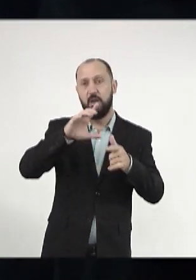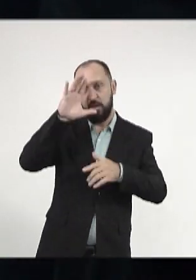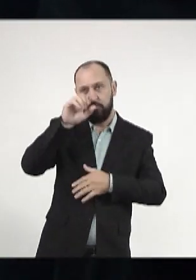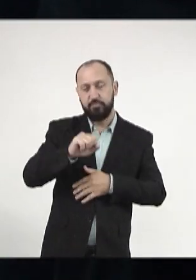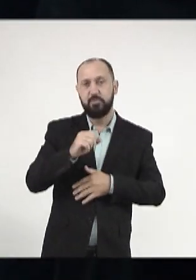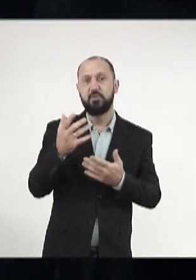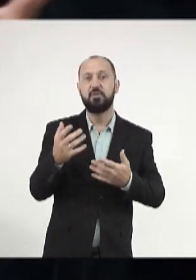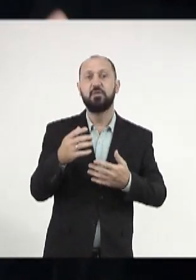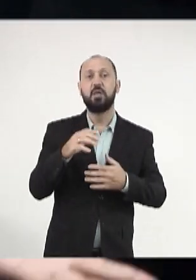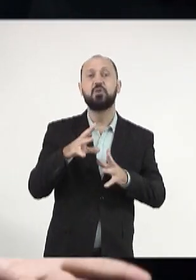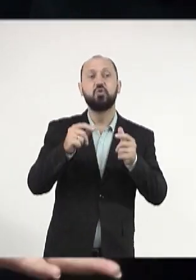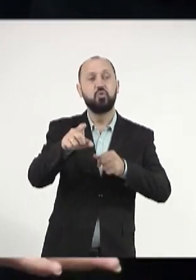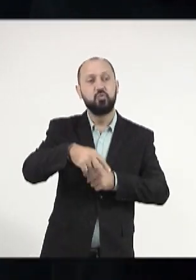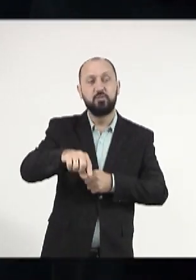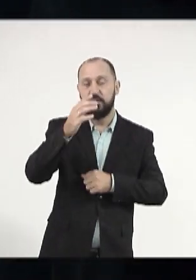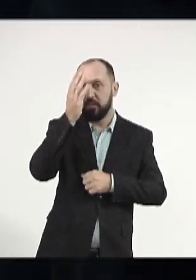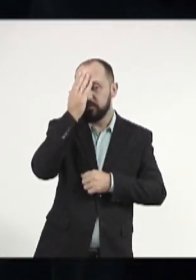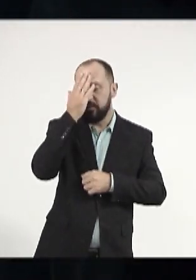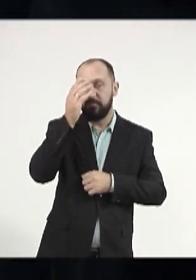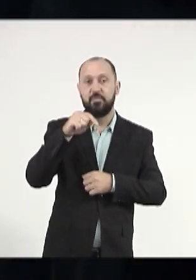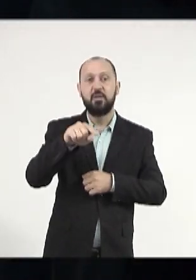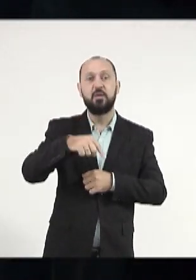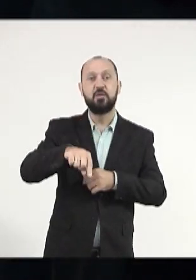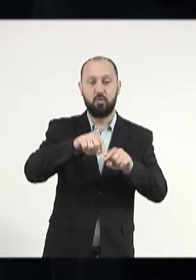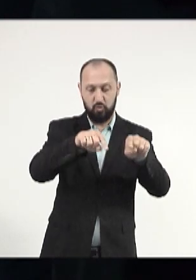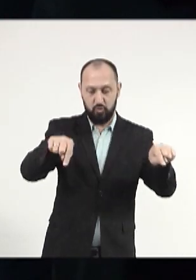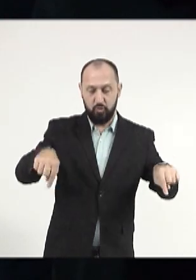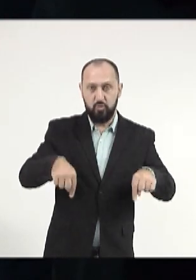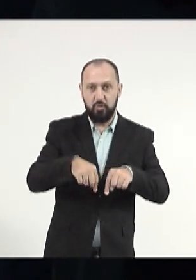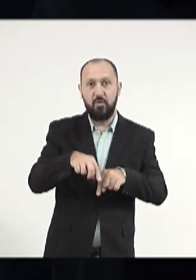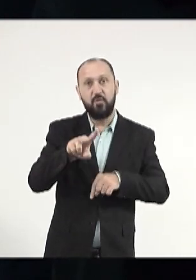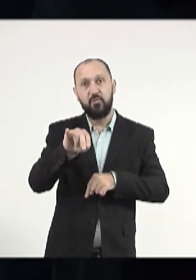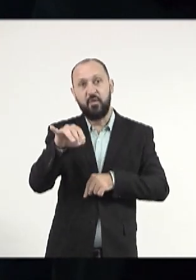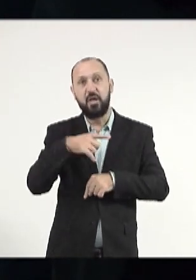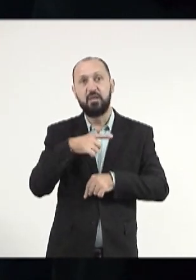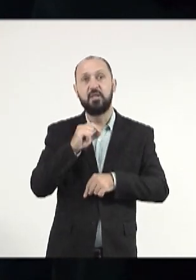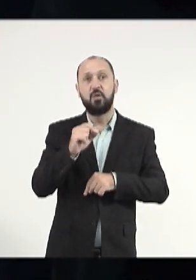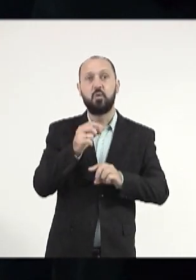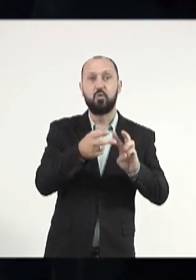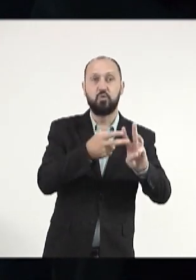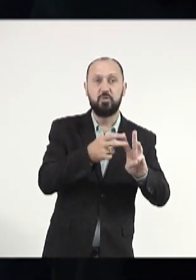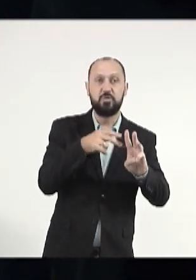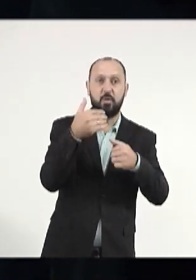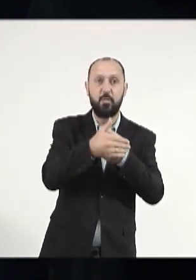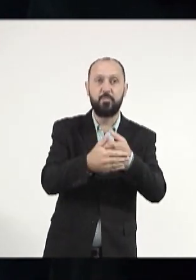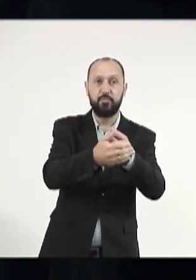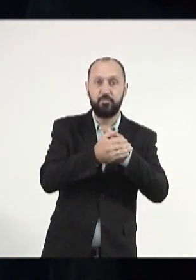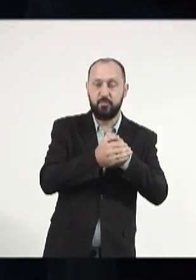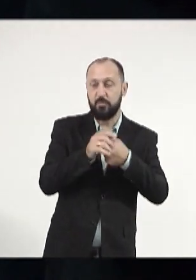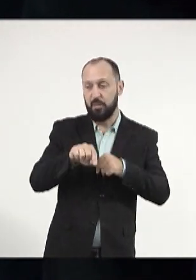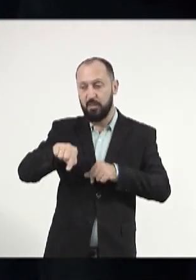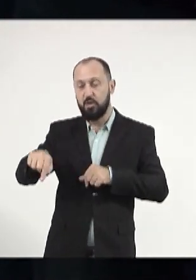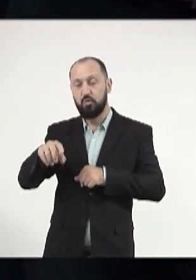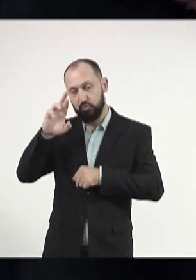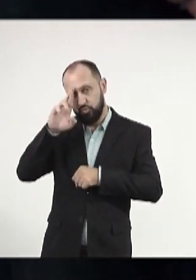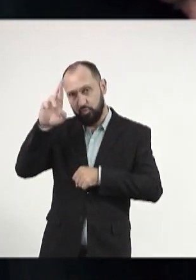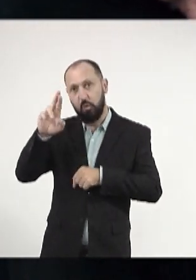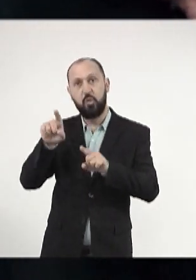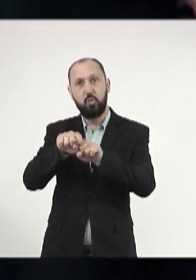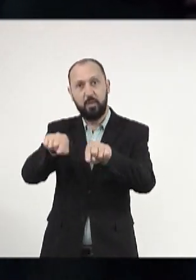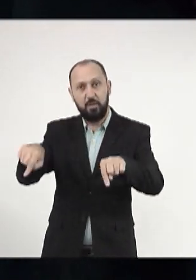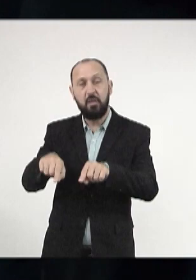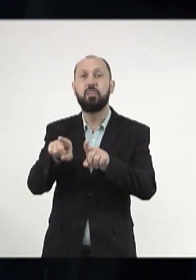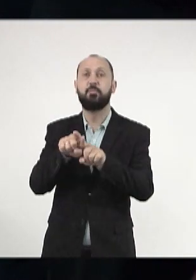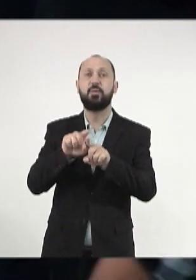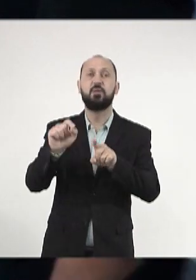os problemas. Assim, todo mundo vai saber que seus territórios os indígenas estarão protegidos e os proprietários também. Mas é